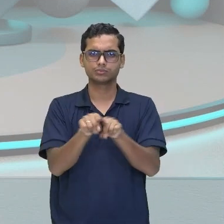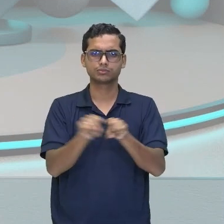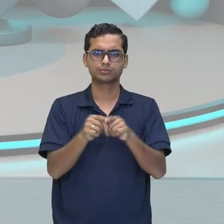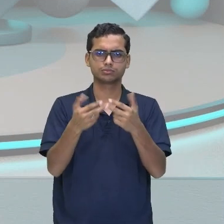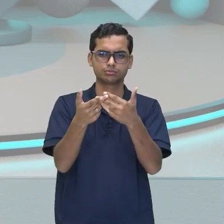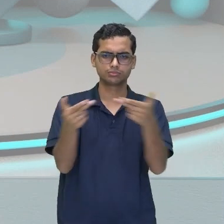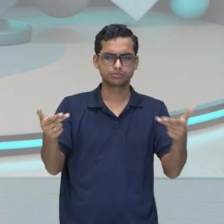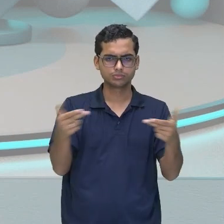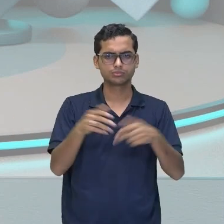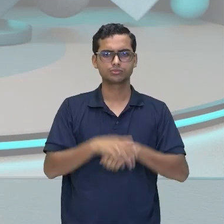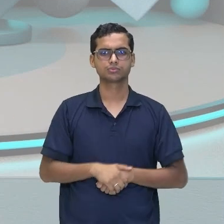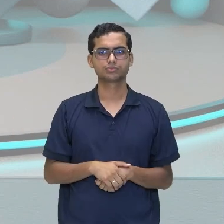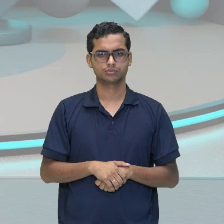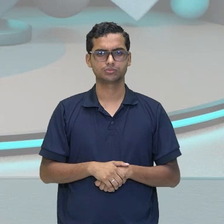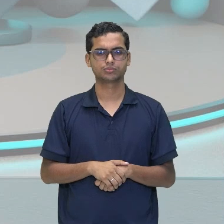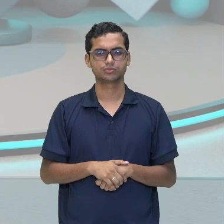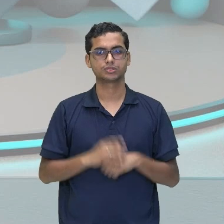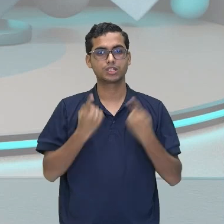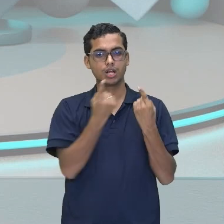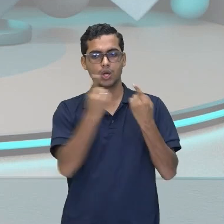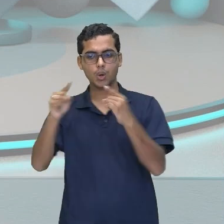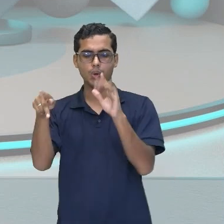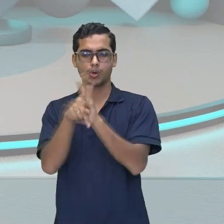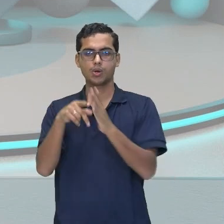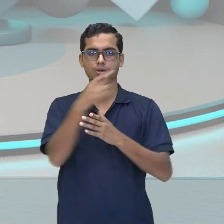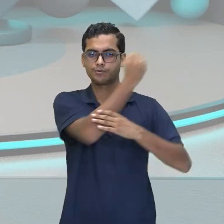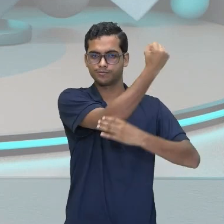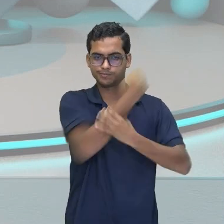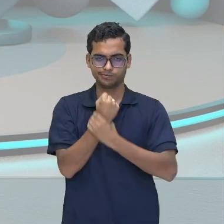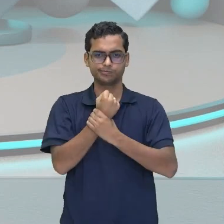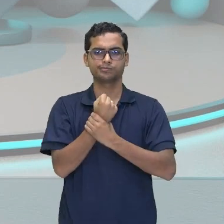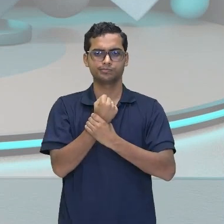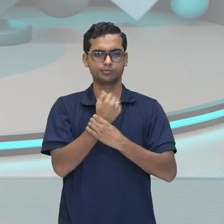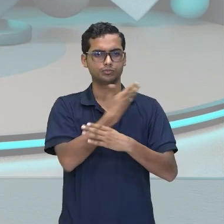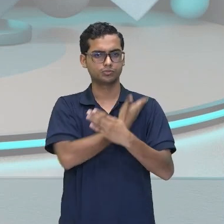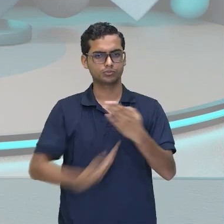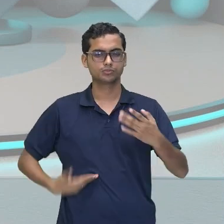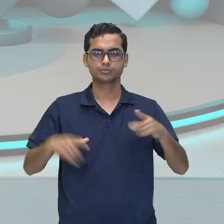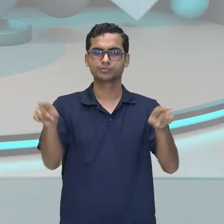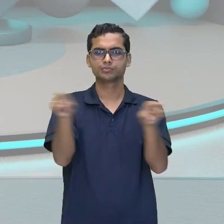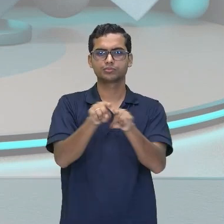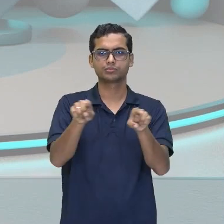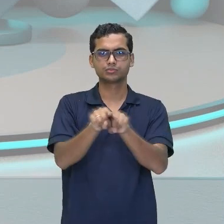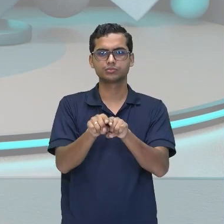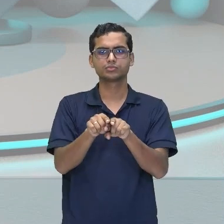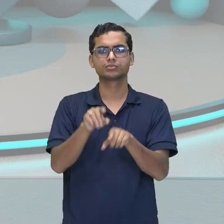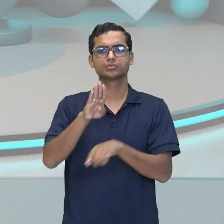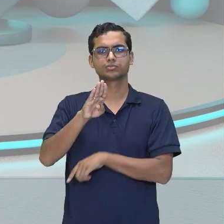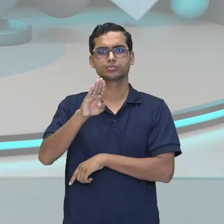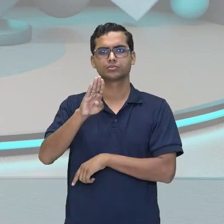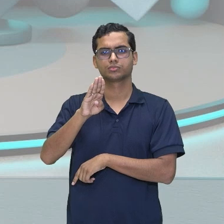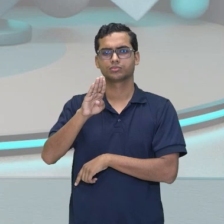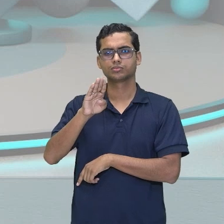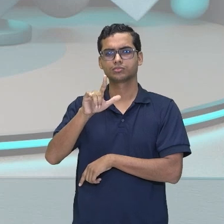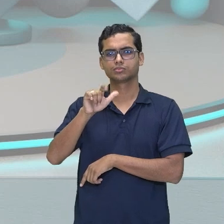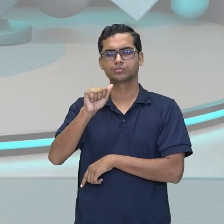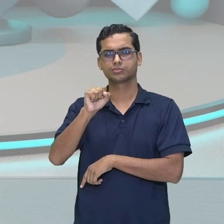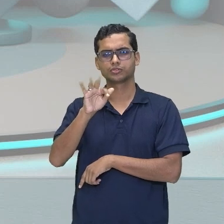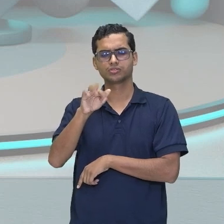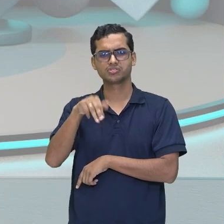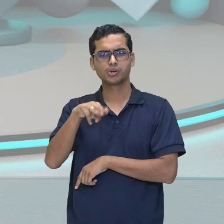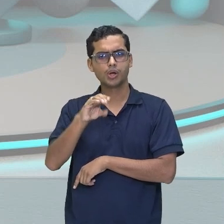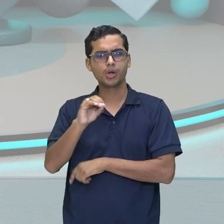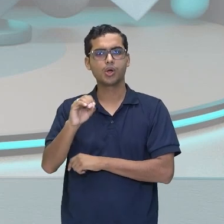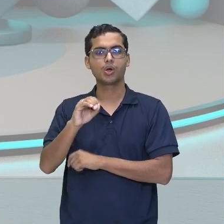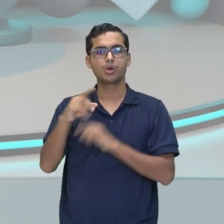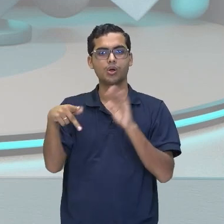coisas anti-absolutistas e blasfemo. Então, o que ele escrevia atacava a